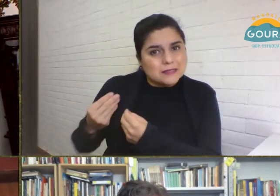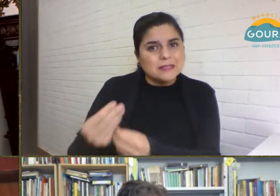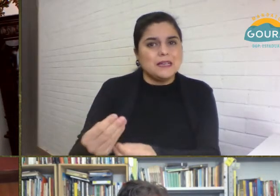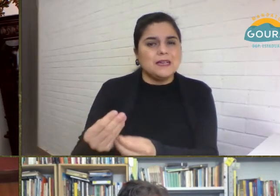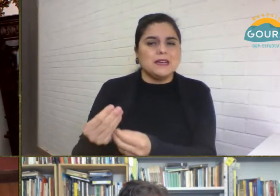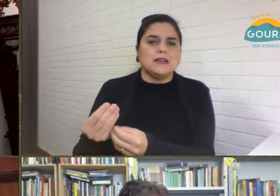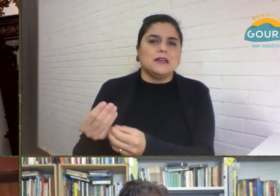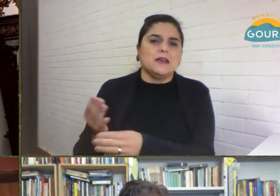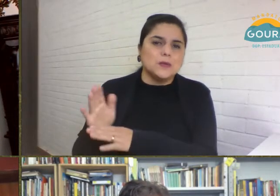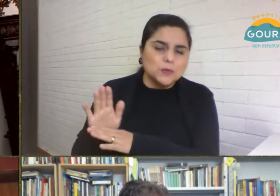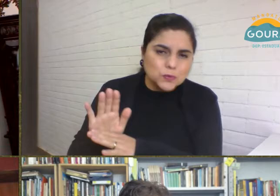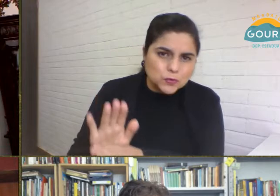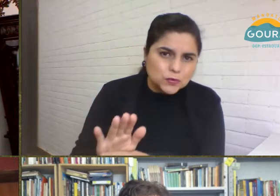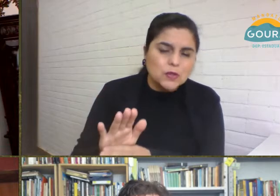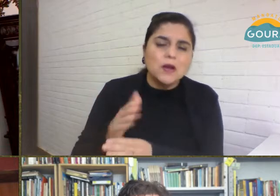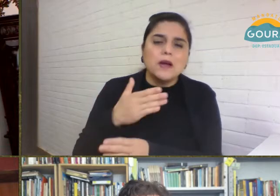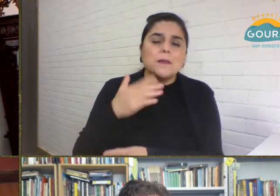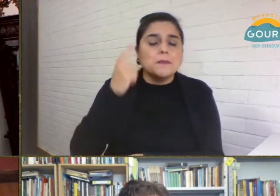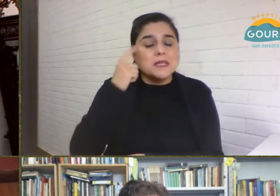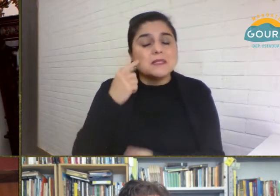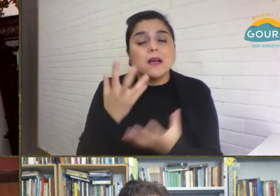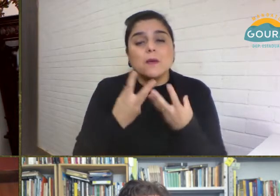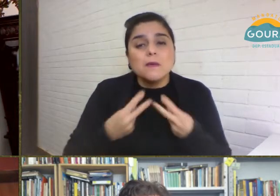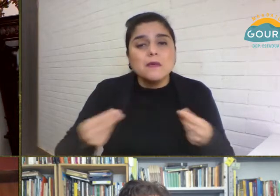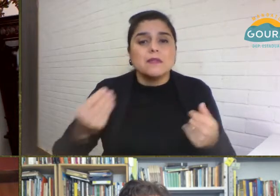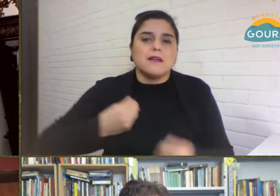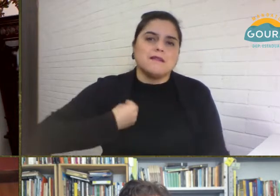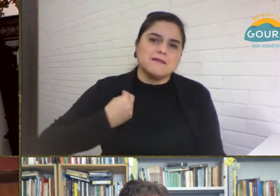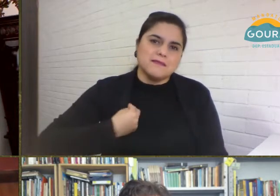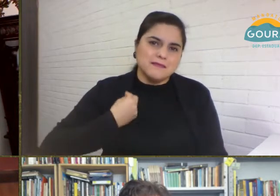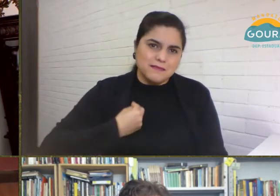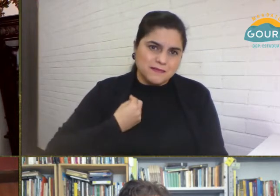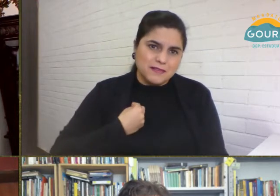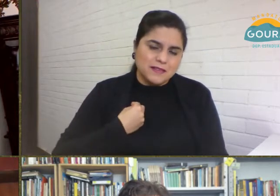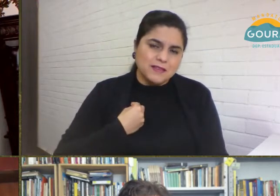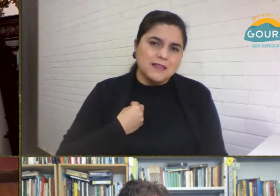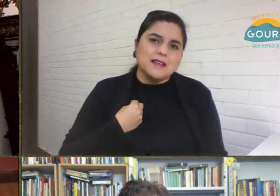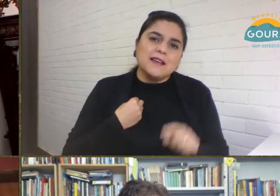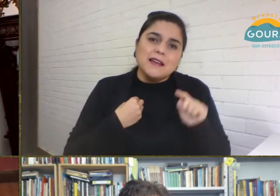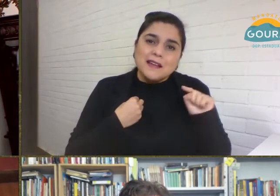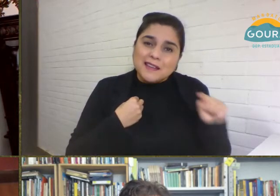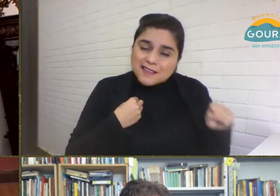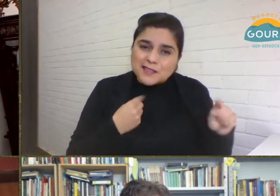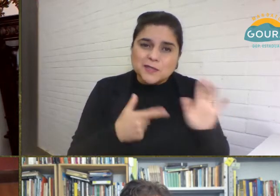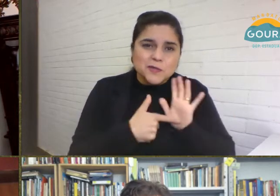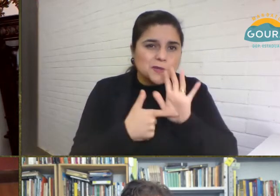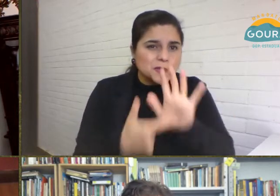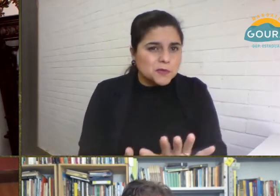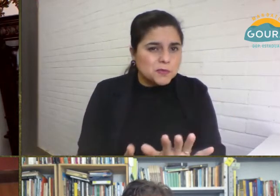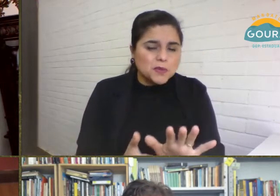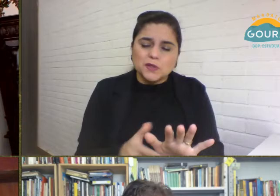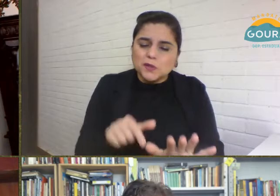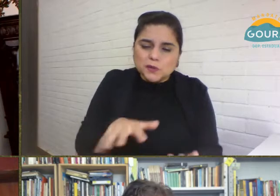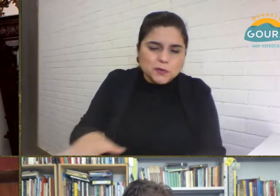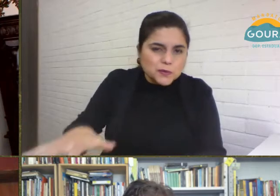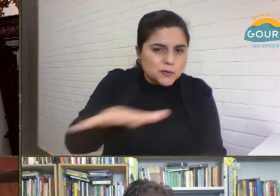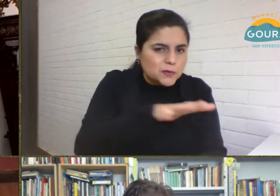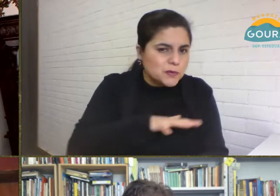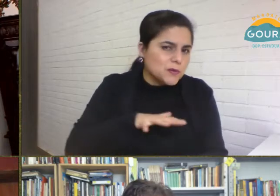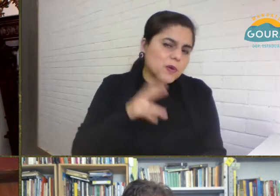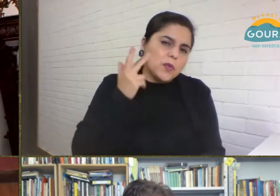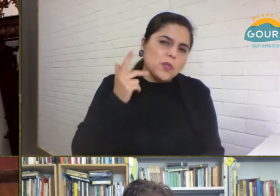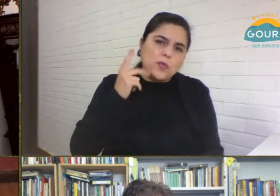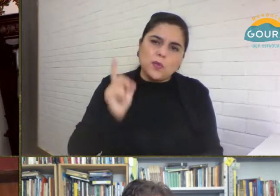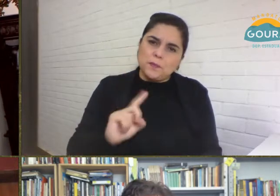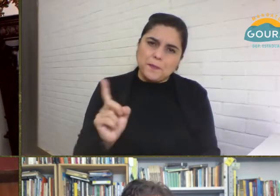vida e de uma melhor qualidade de vida. E é isto que legitima, não é o contemporizar com os consumos, mas